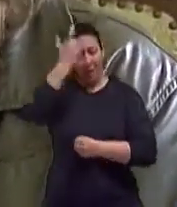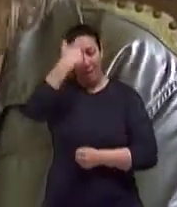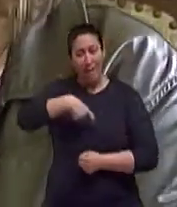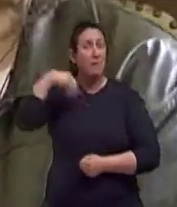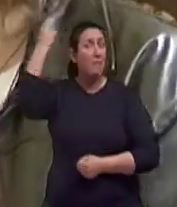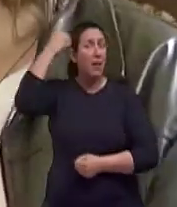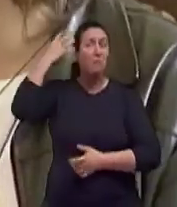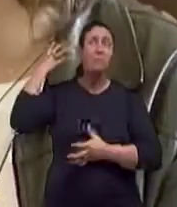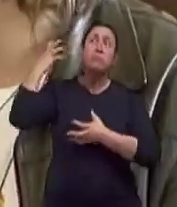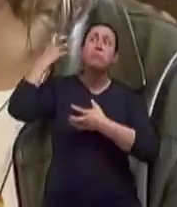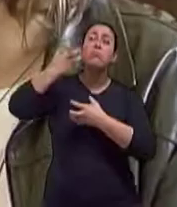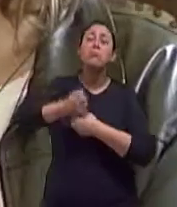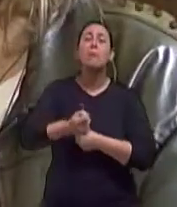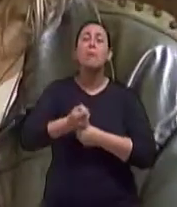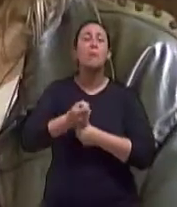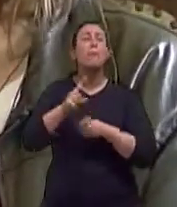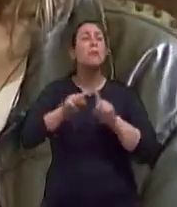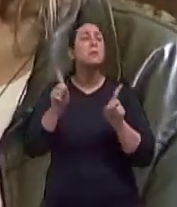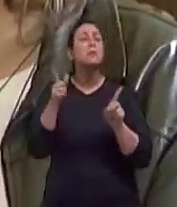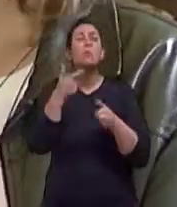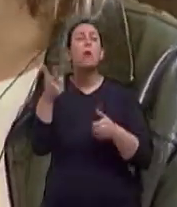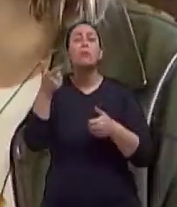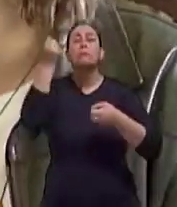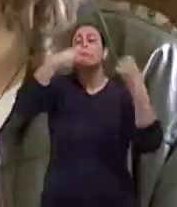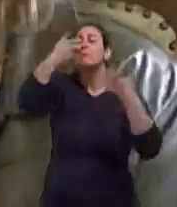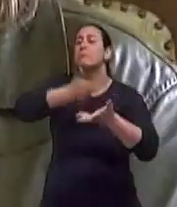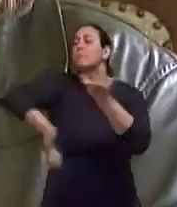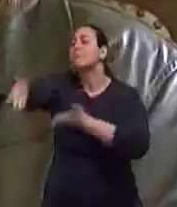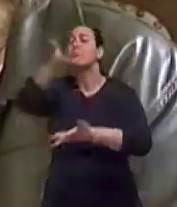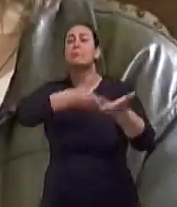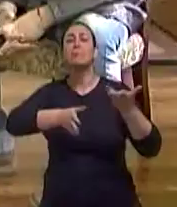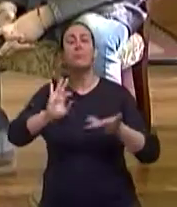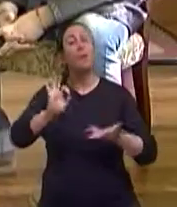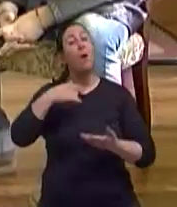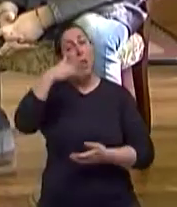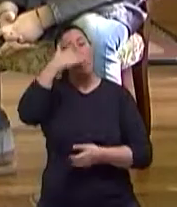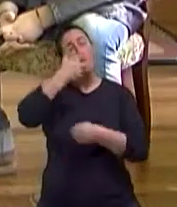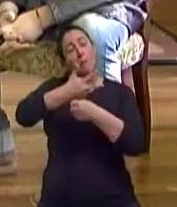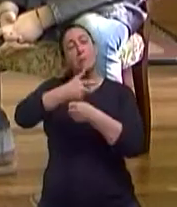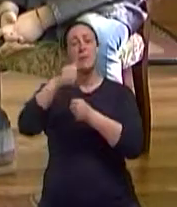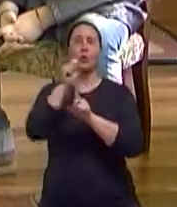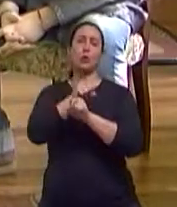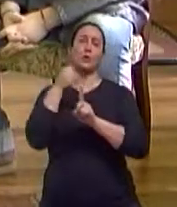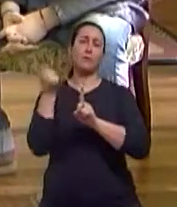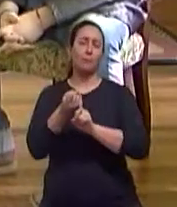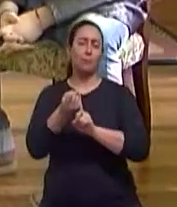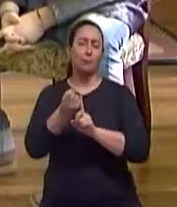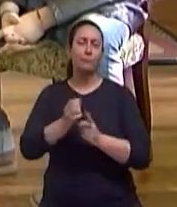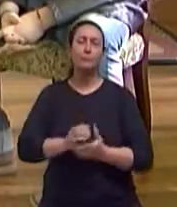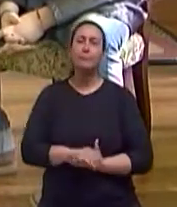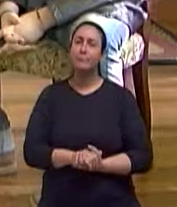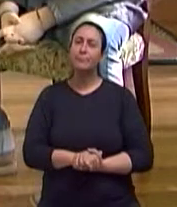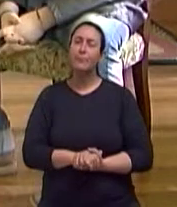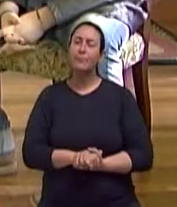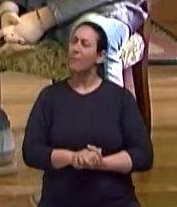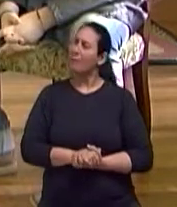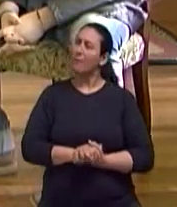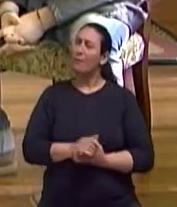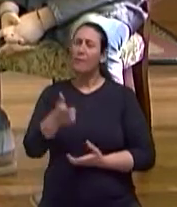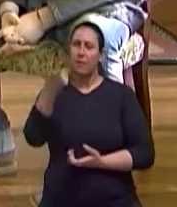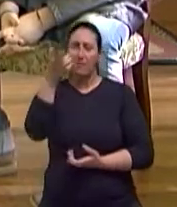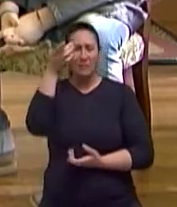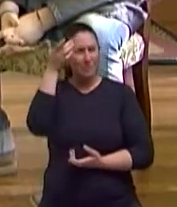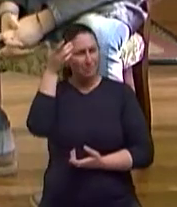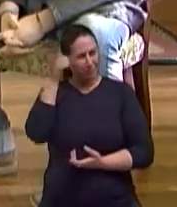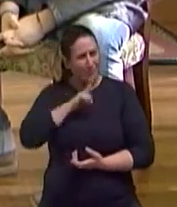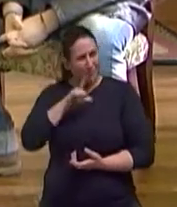experiência e não poder compartilhar eu acho que o idoso tinha que ser mais inserido na sociedade Será que tem essa separação maior entre